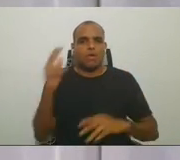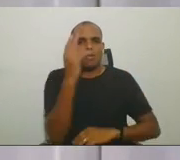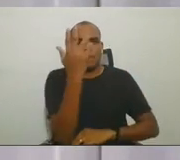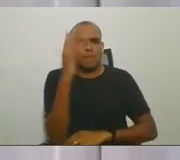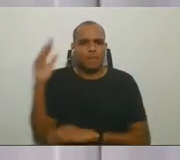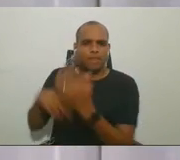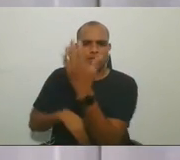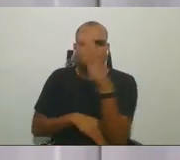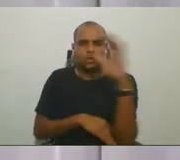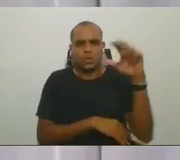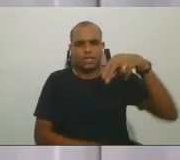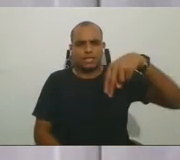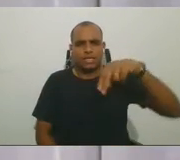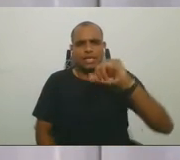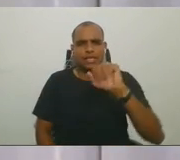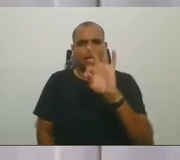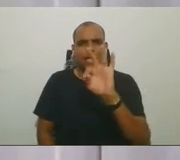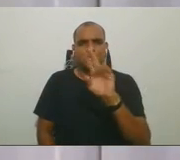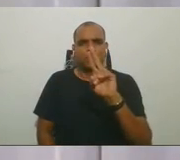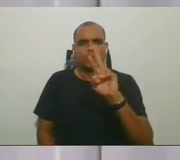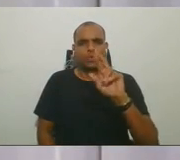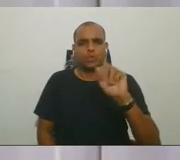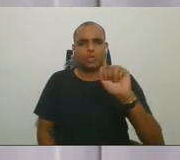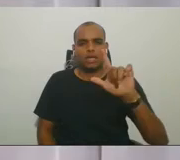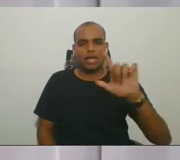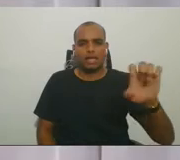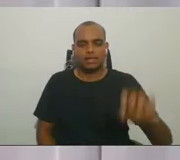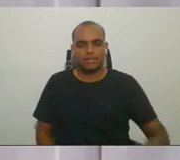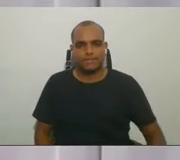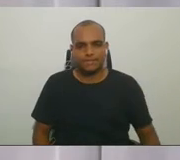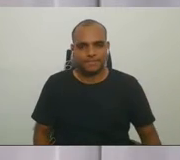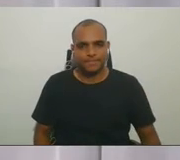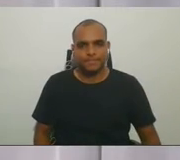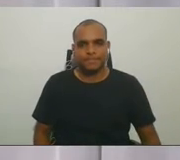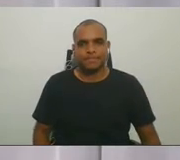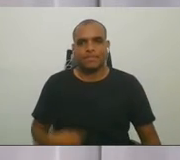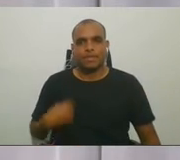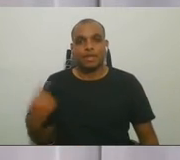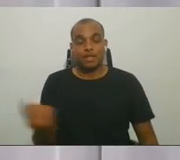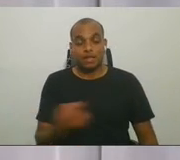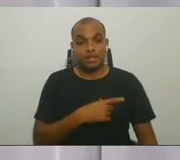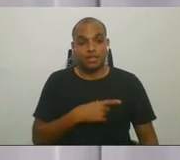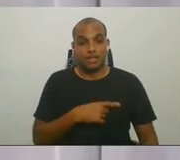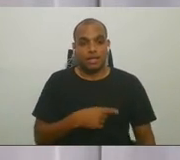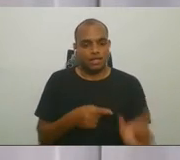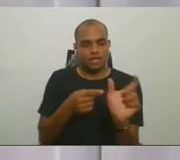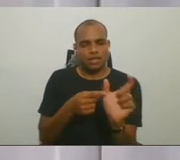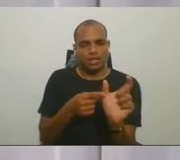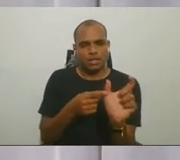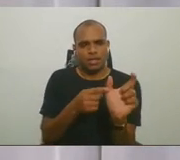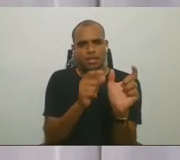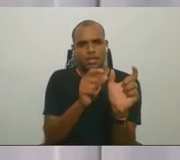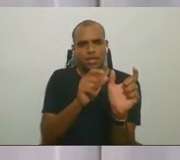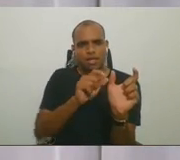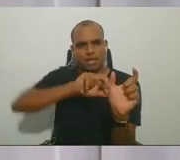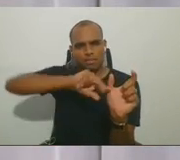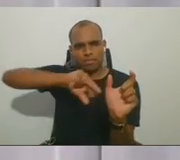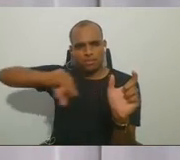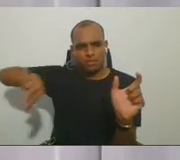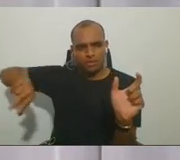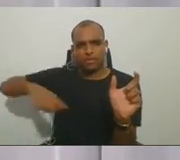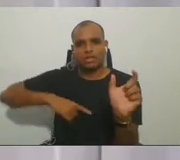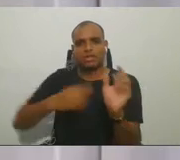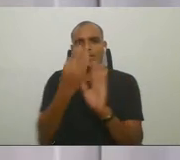Mas como é prezado o notável epistemólogo francês Jordan Delien, num texto